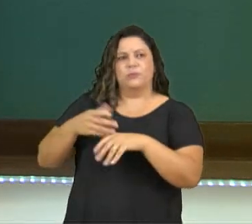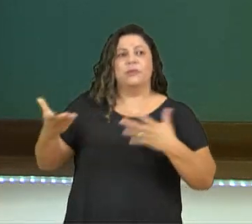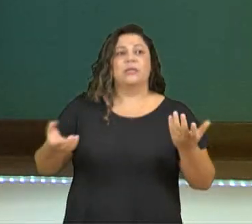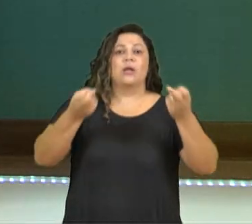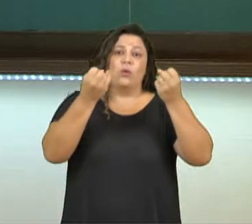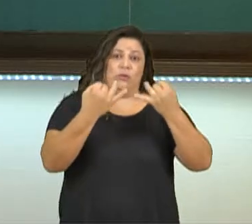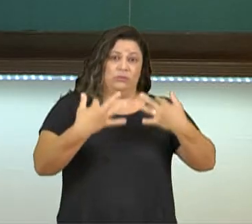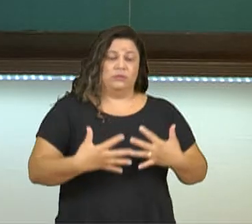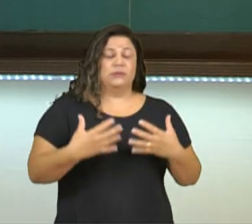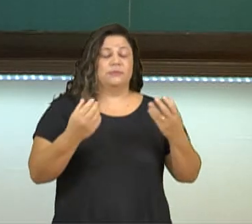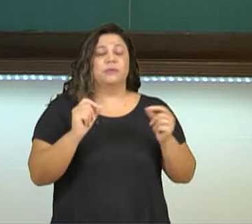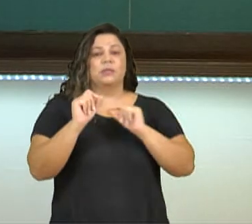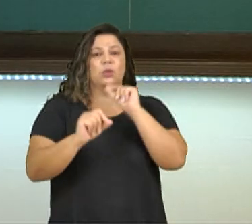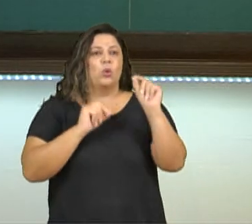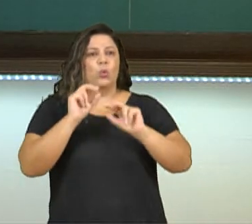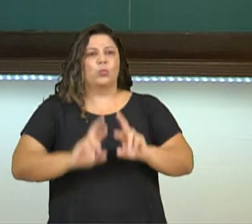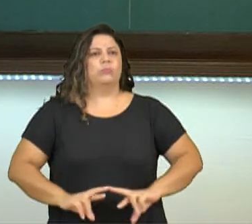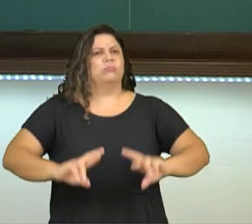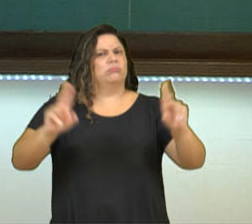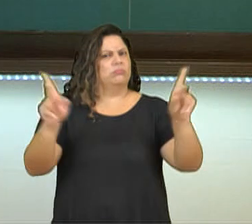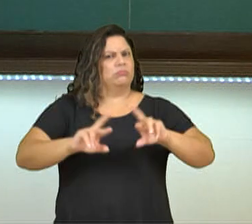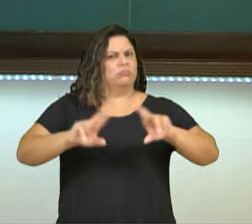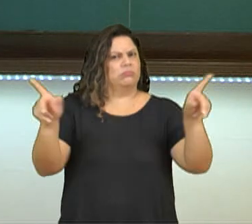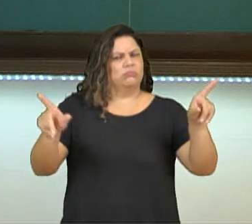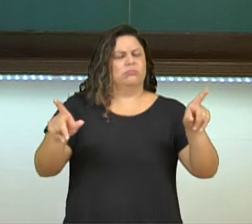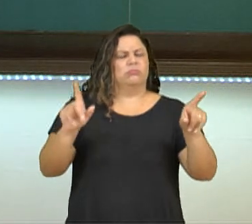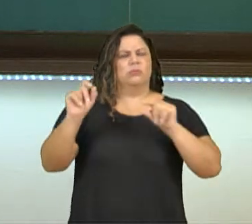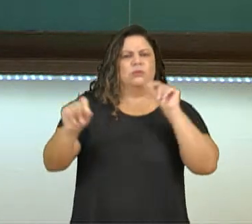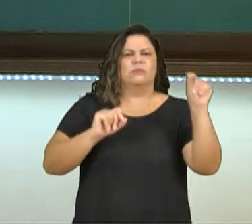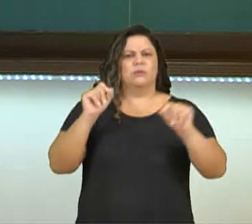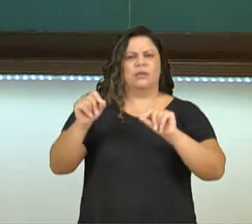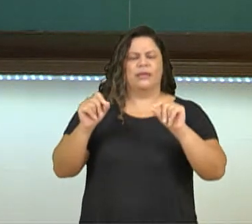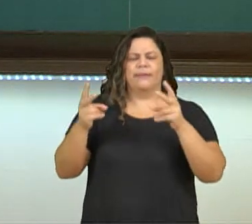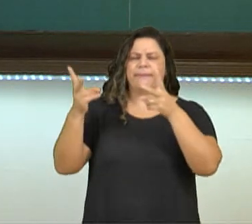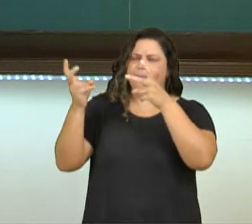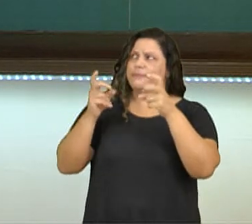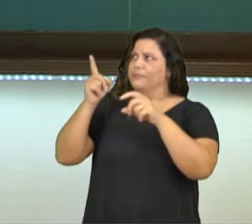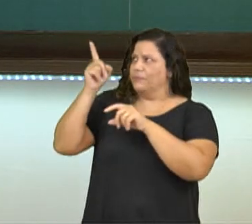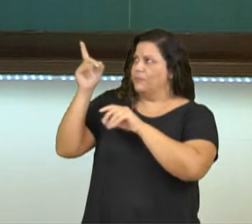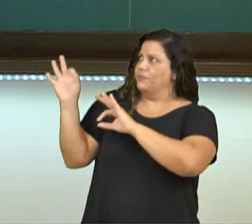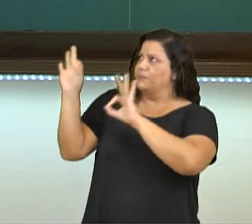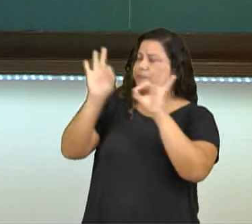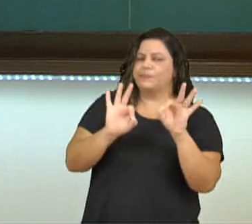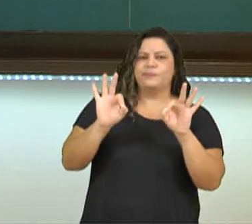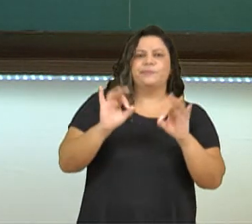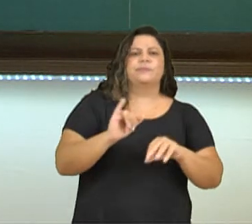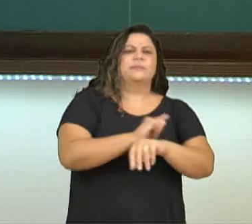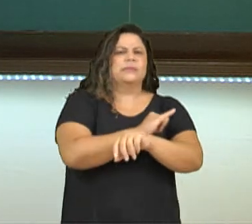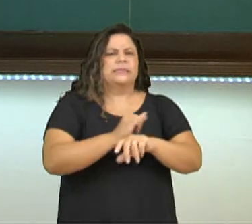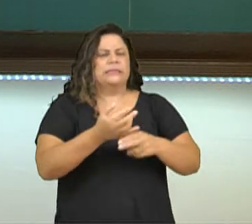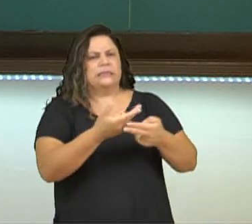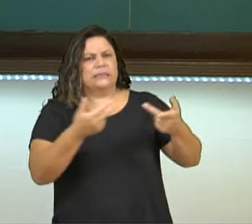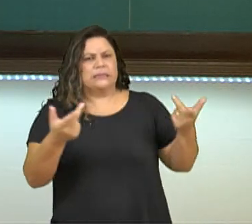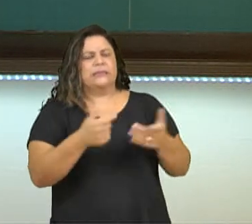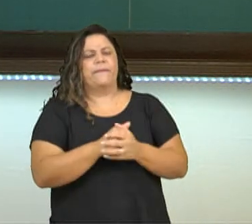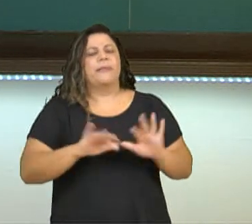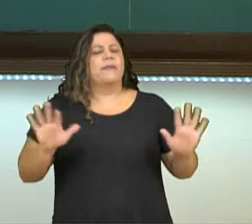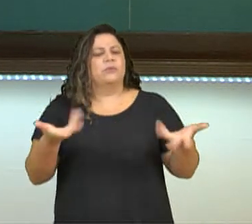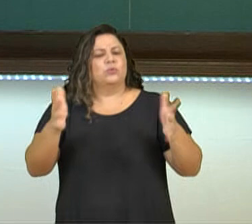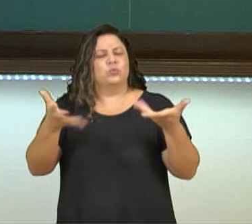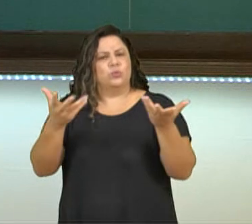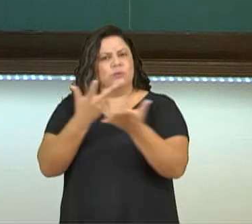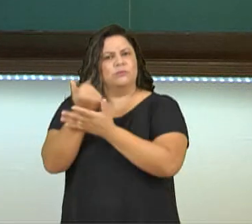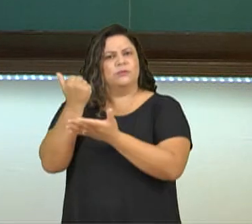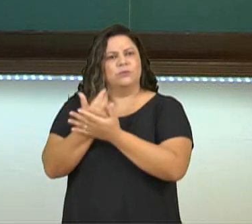um pouquinho mais sobre as diferentes ferramentas que vão estar sendo utilizadas para nos incentivar ao